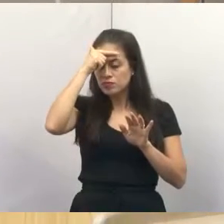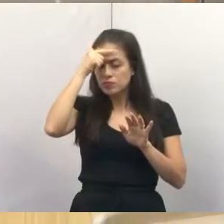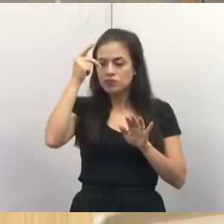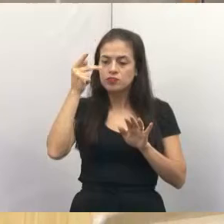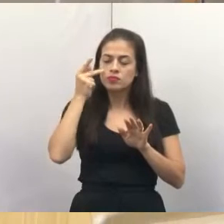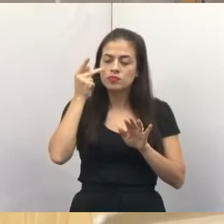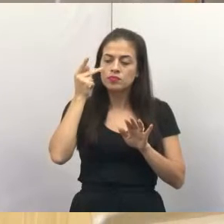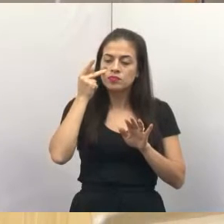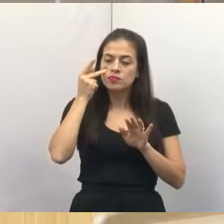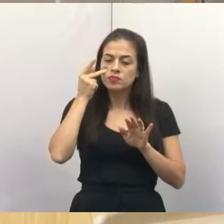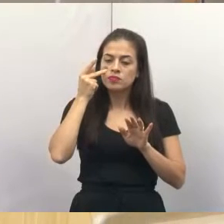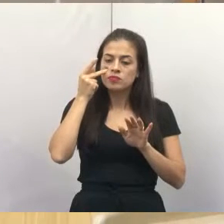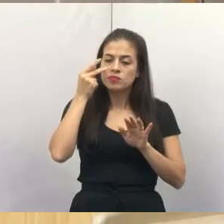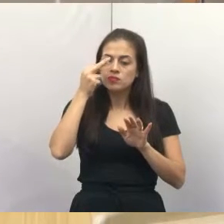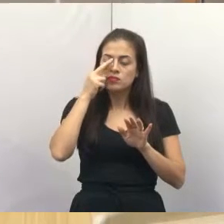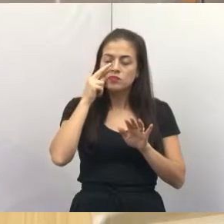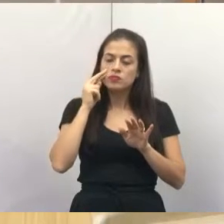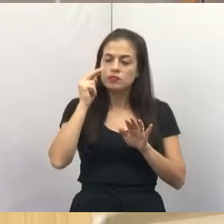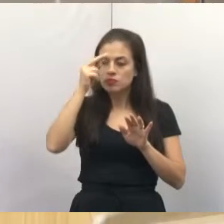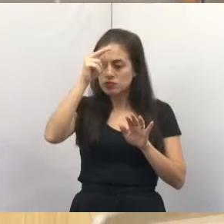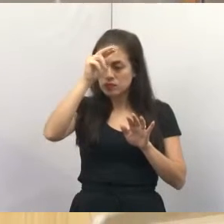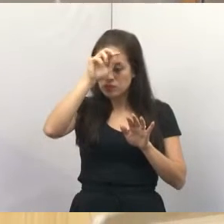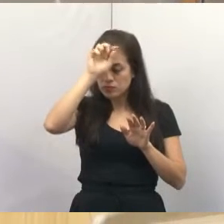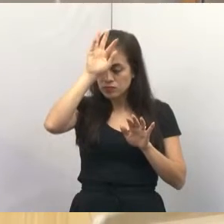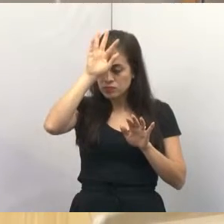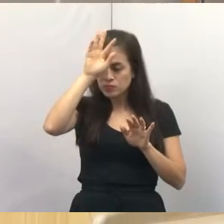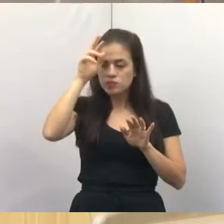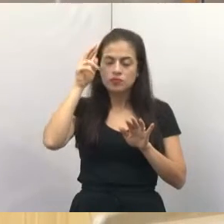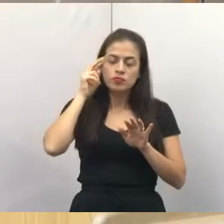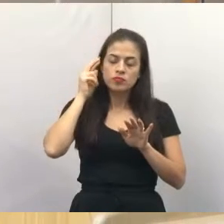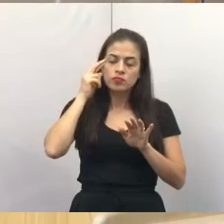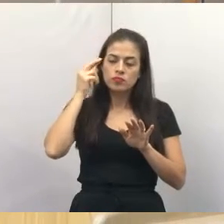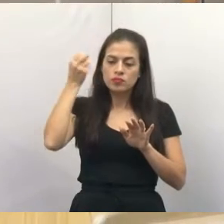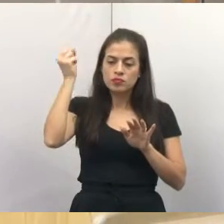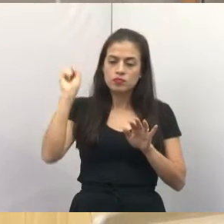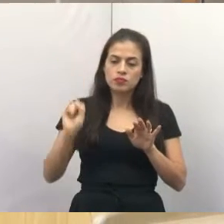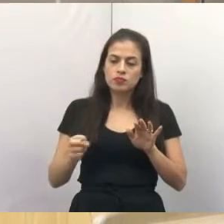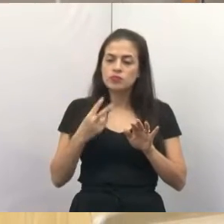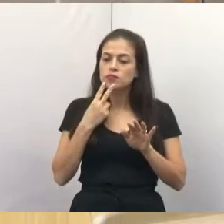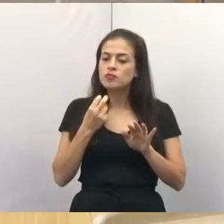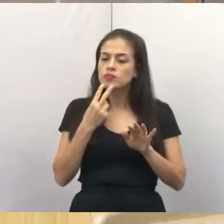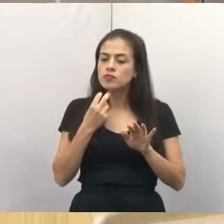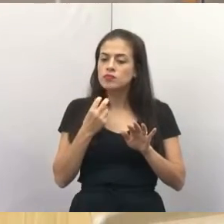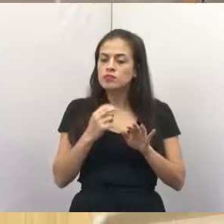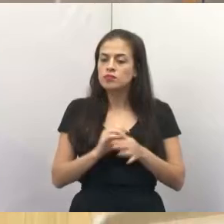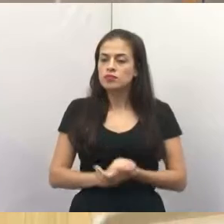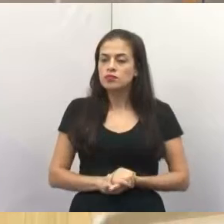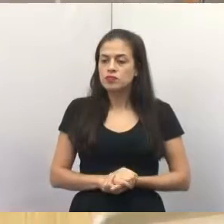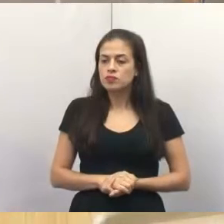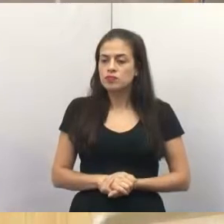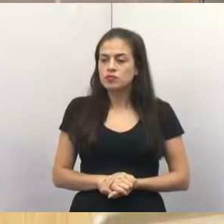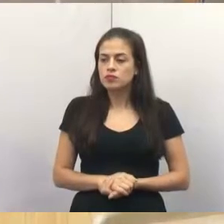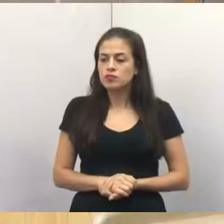Solomão, Rogério Timóteo, Roninha, Sônia Regina Gonçalves, Valmir do Parque Meia Lua.